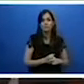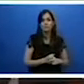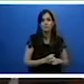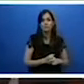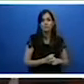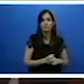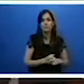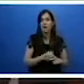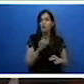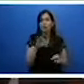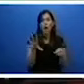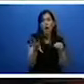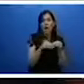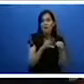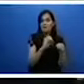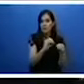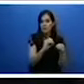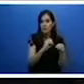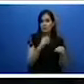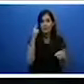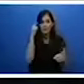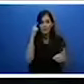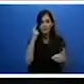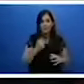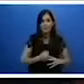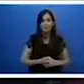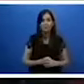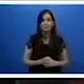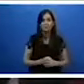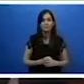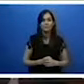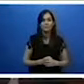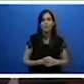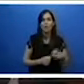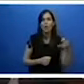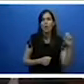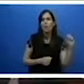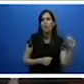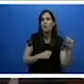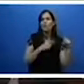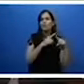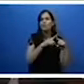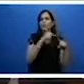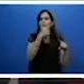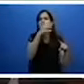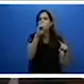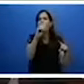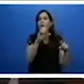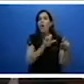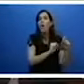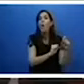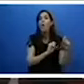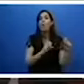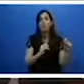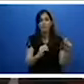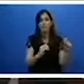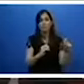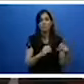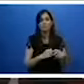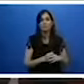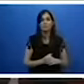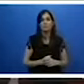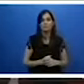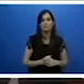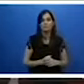5, acrescento um zero, tá bom? E aqui o mesmo esquema, 8 vezes 10, 80. Mas se eu não